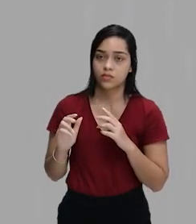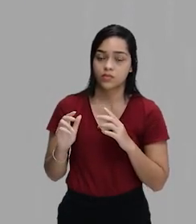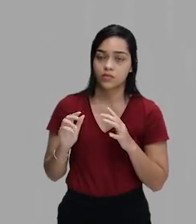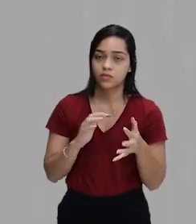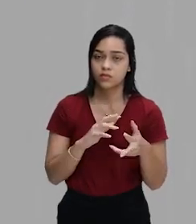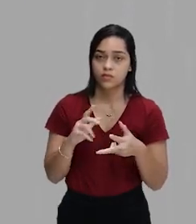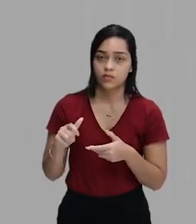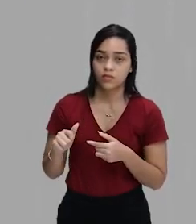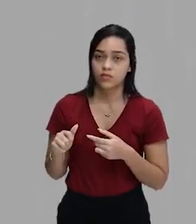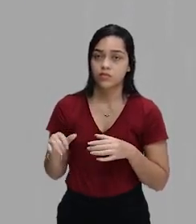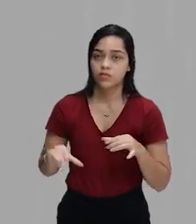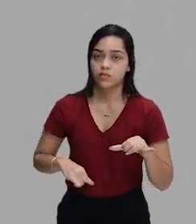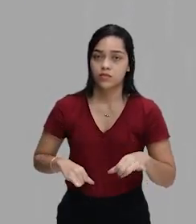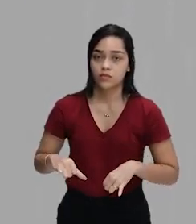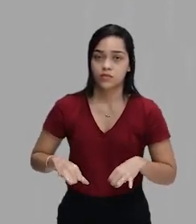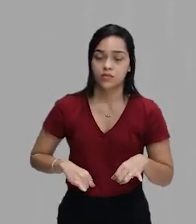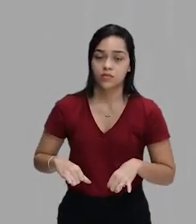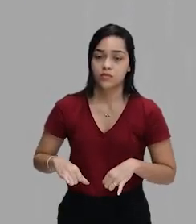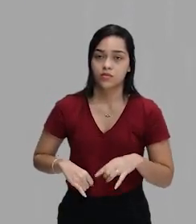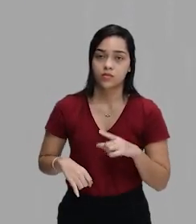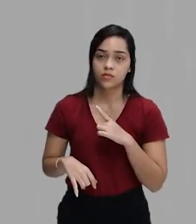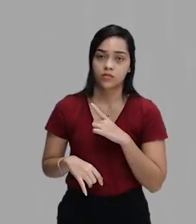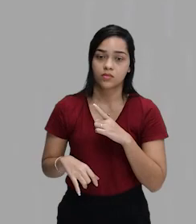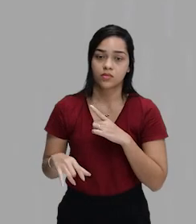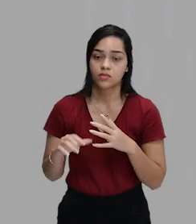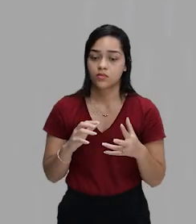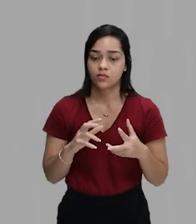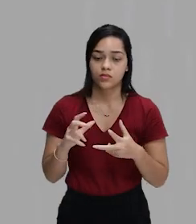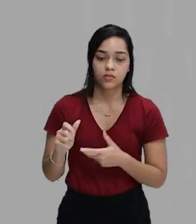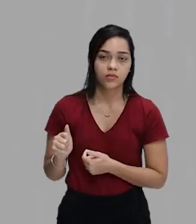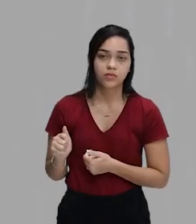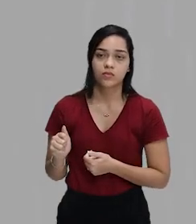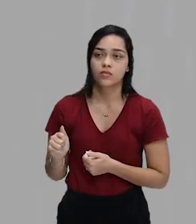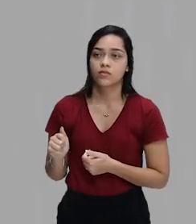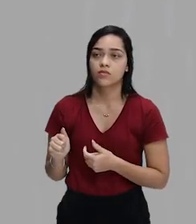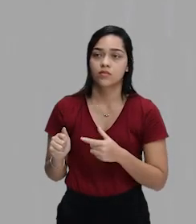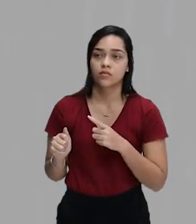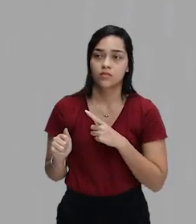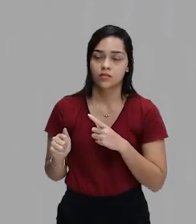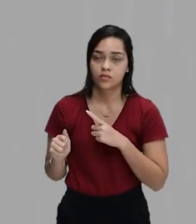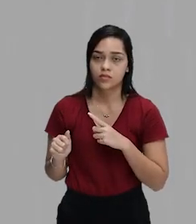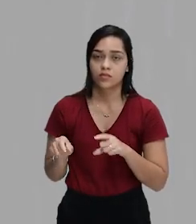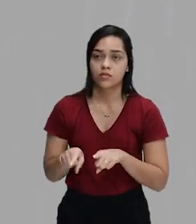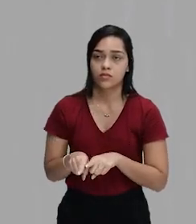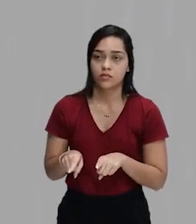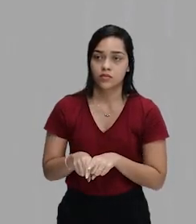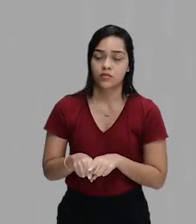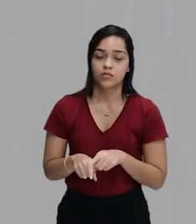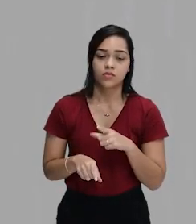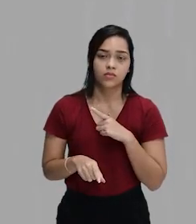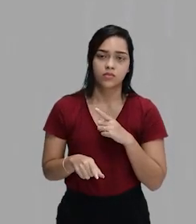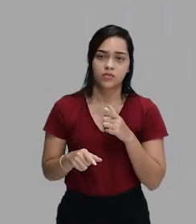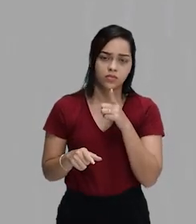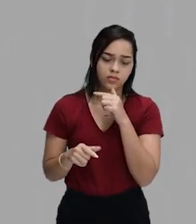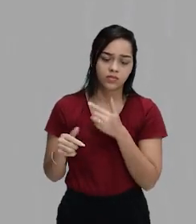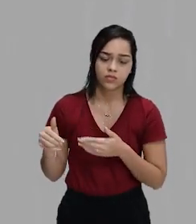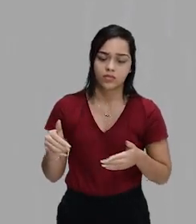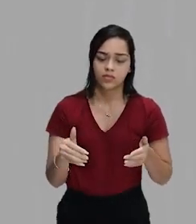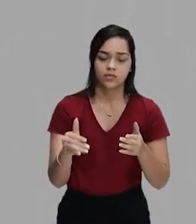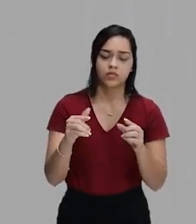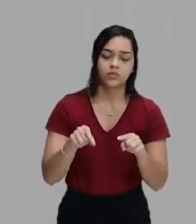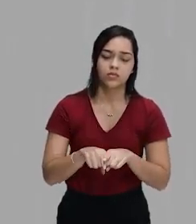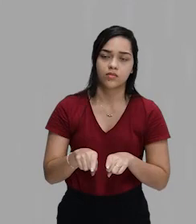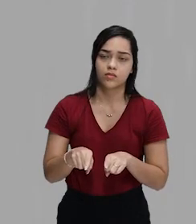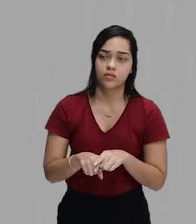humanidade sofrendo com problemas ambientais. A guerra vai contaminar solos. A